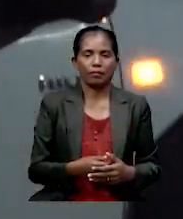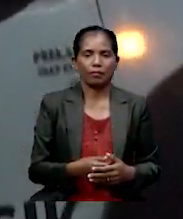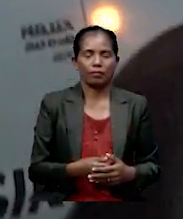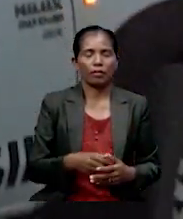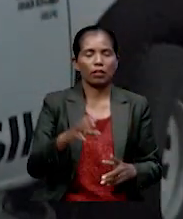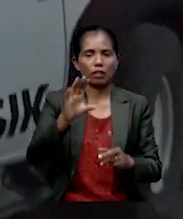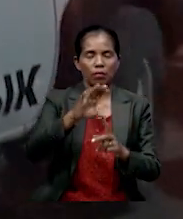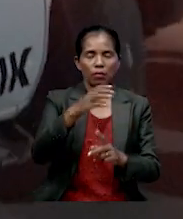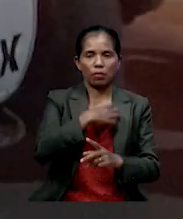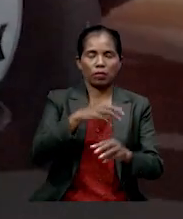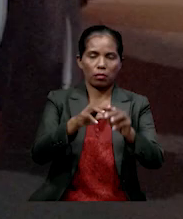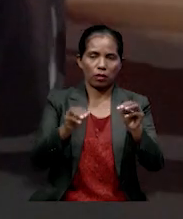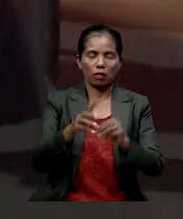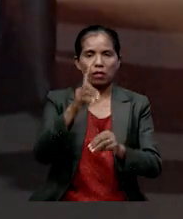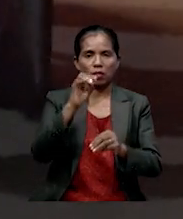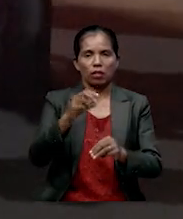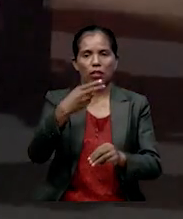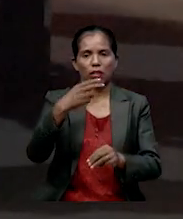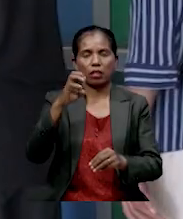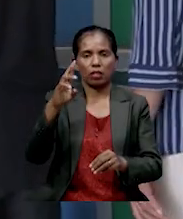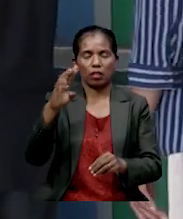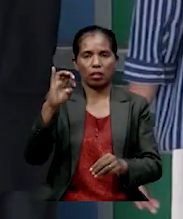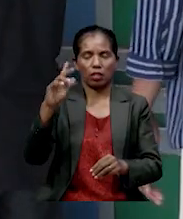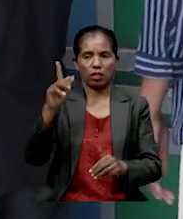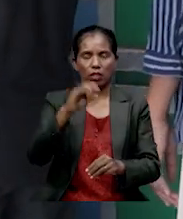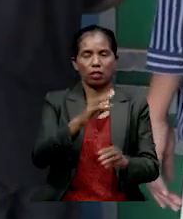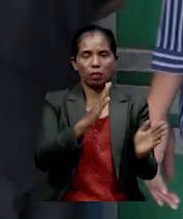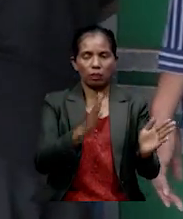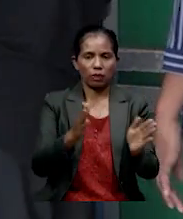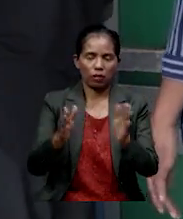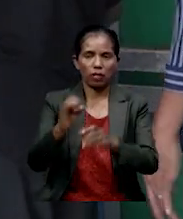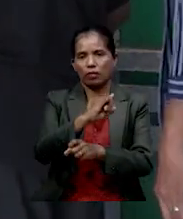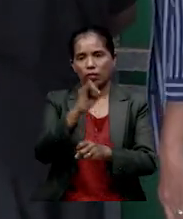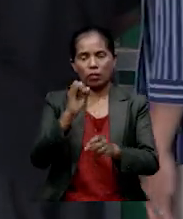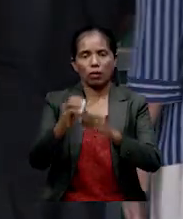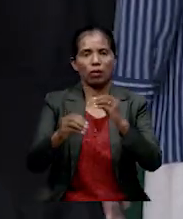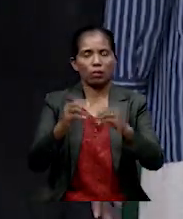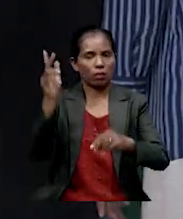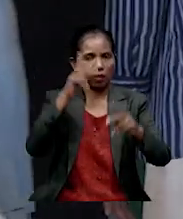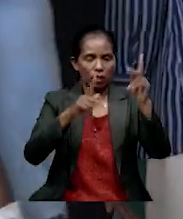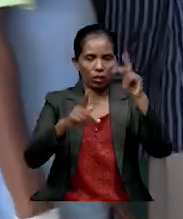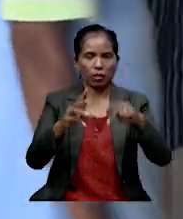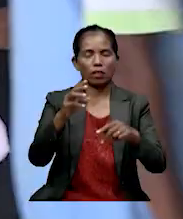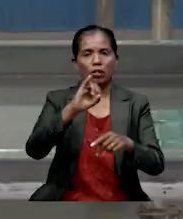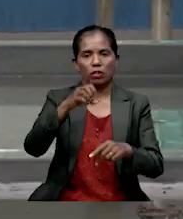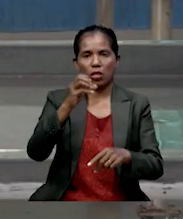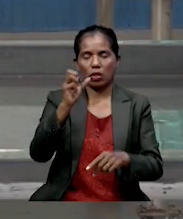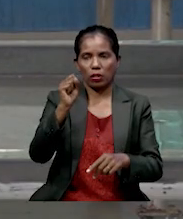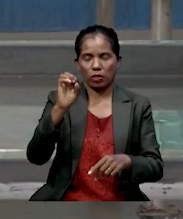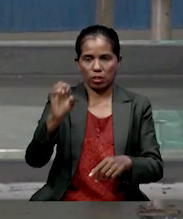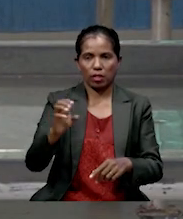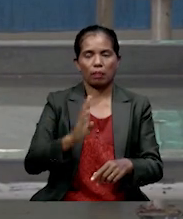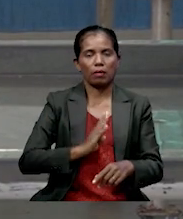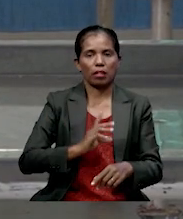Komandante penitili munisipu Dili Henrique da Costa declara proses investigação kona ba kasu matibian José Bernardo ni mate